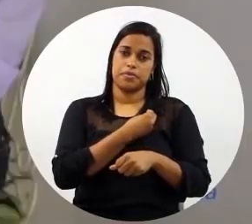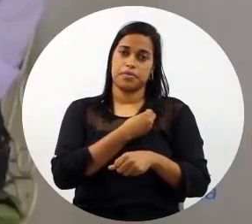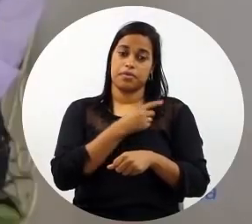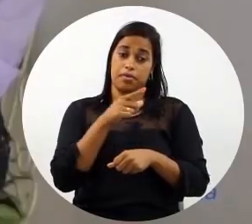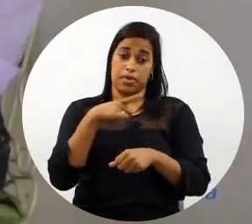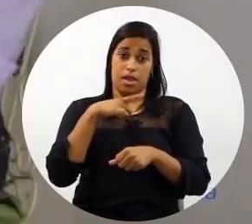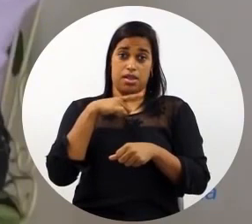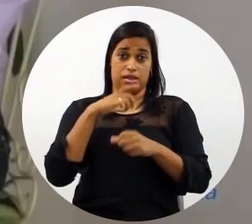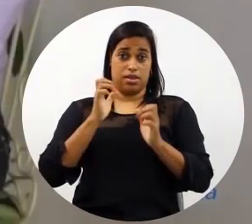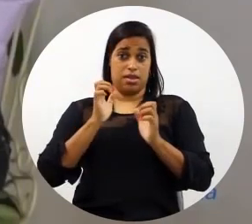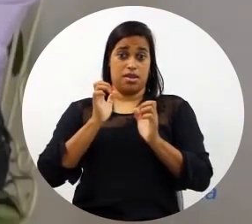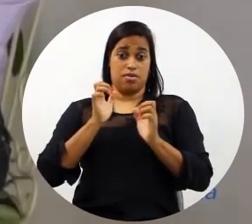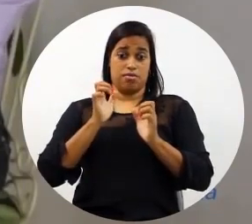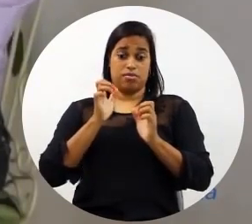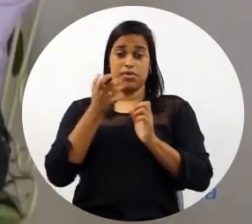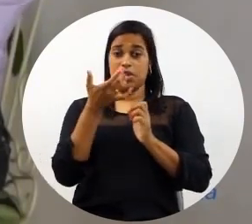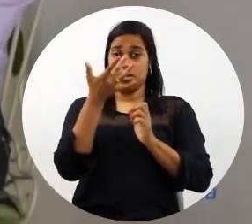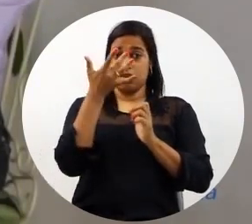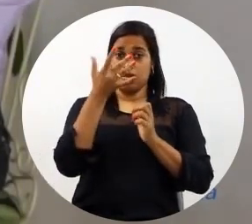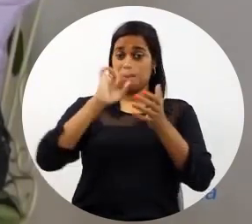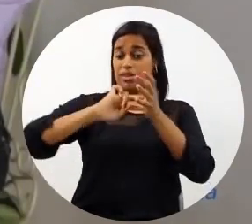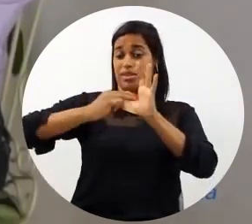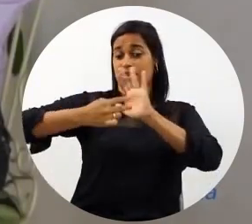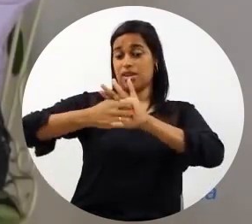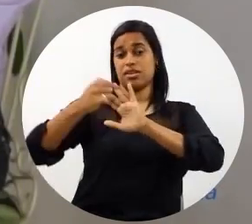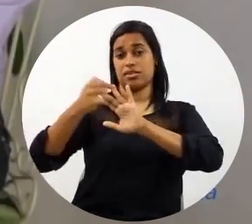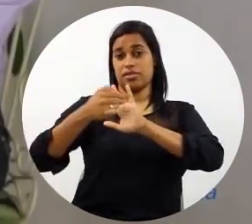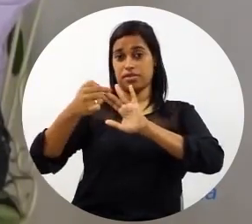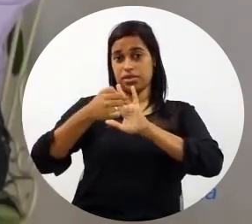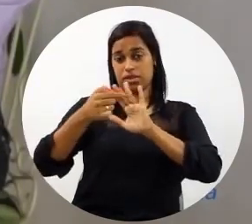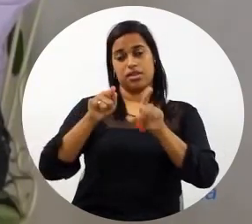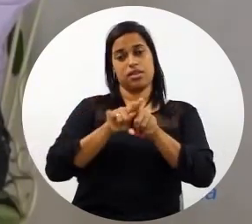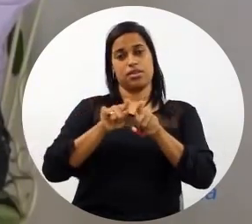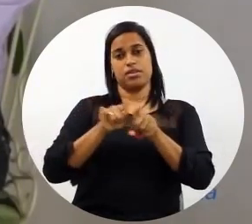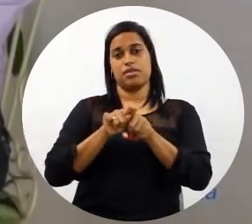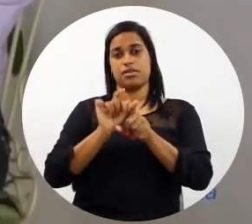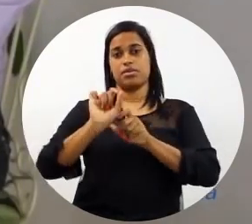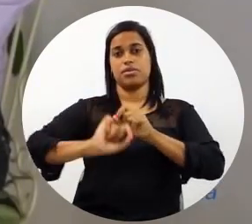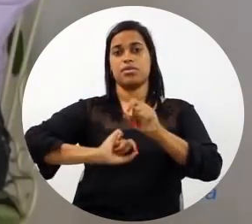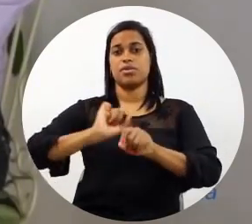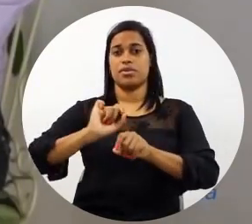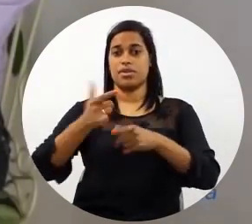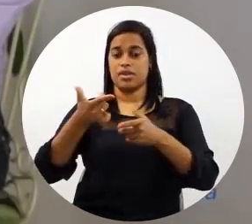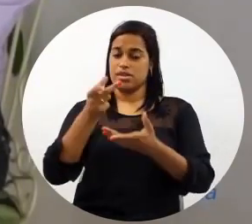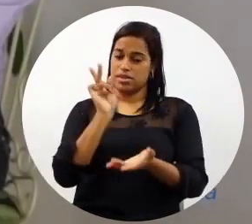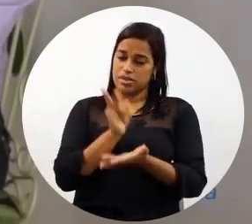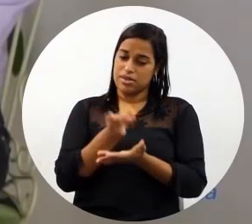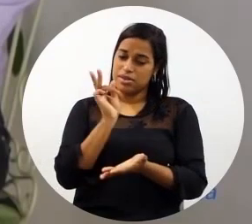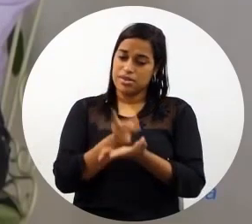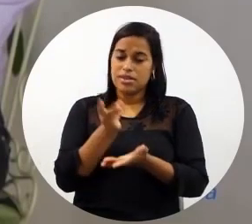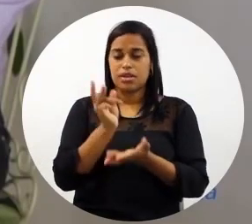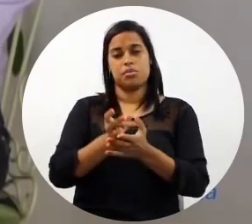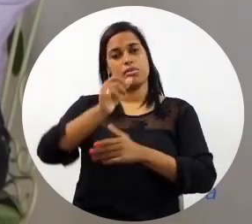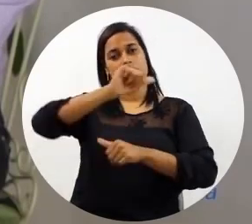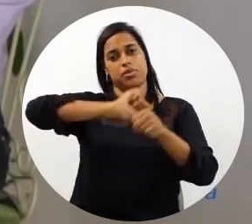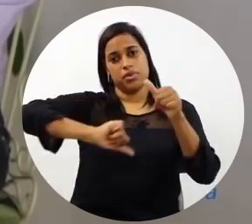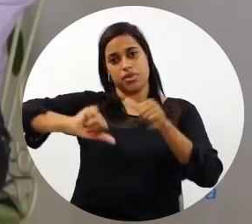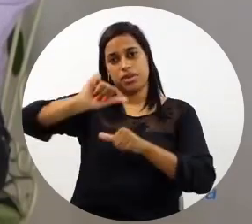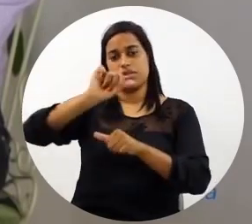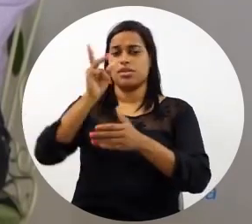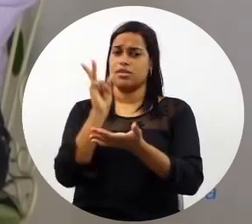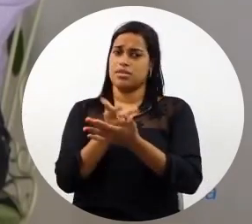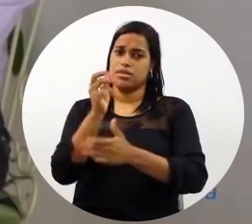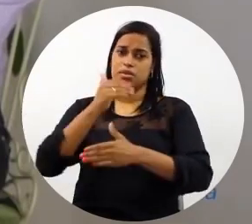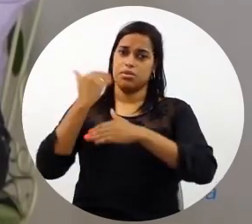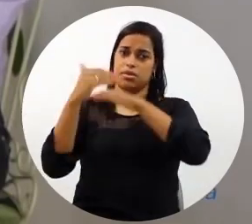ele dá uma herança, né? Uma herança que é uma herança que sempre está em mudança, sempre está em